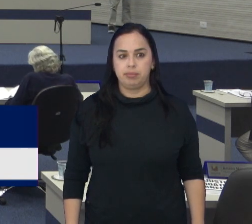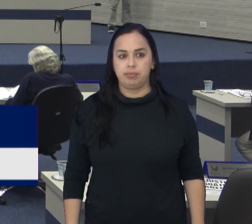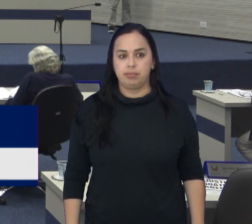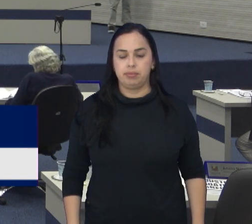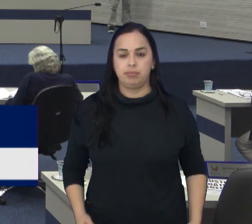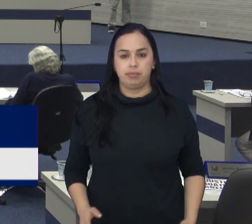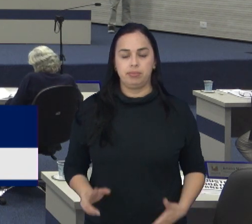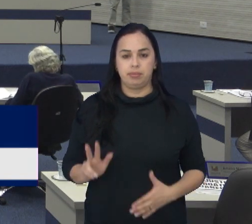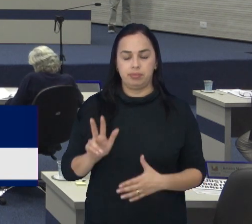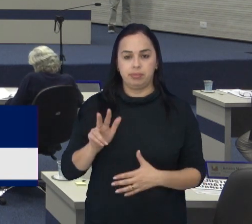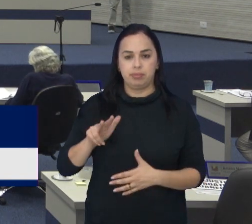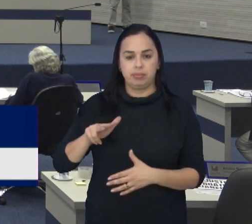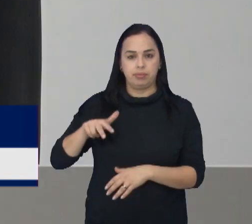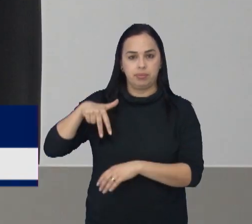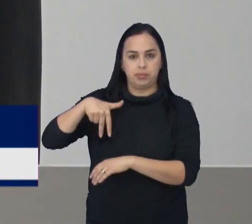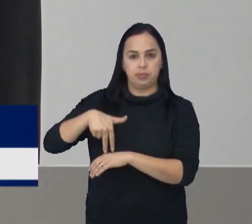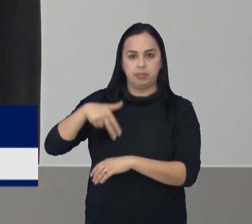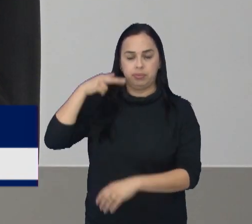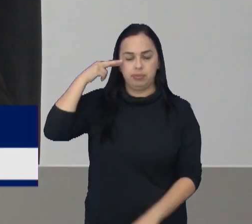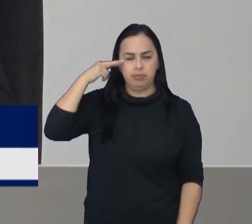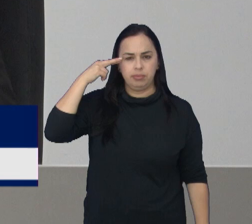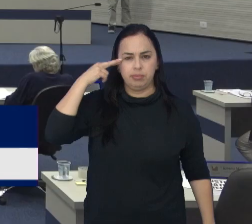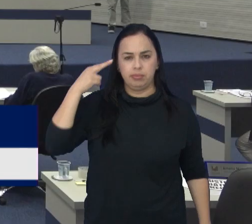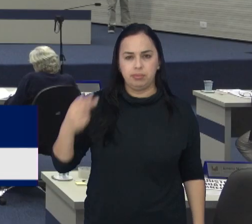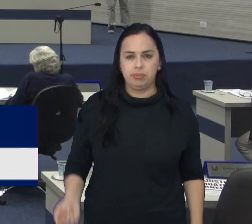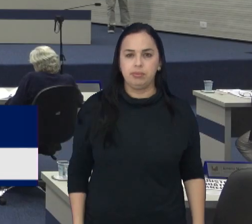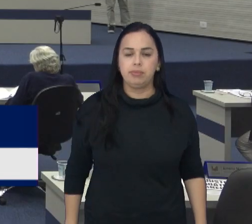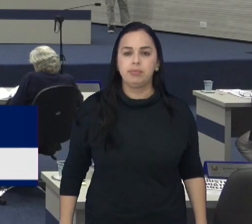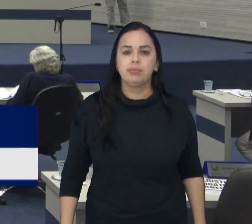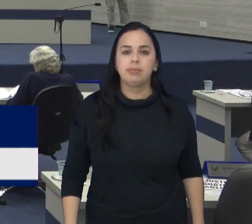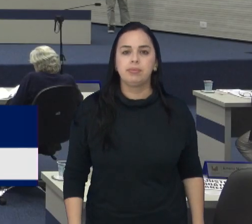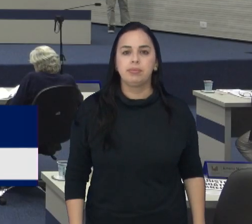Com a palavra, o vereador Rogério Lacazem.